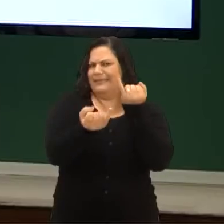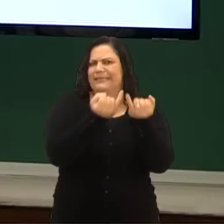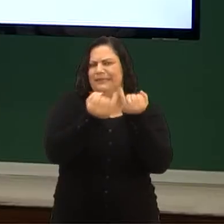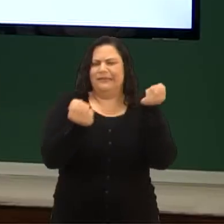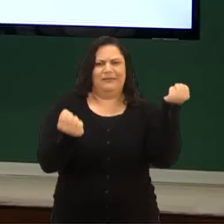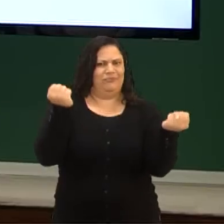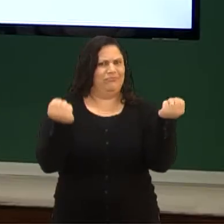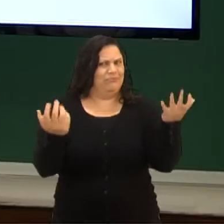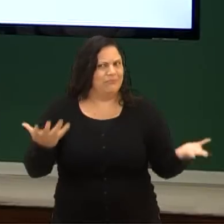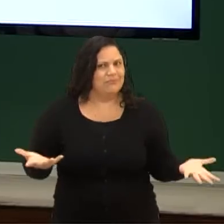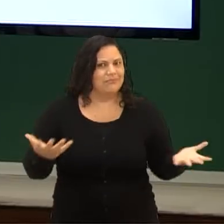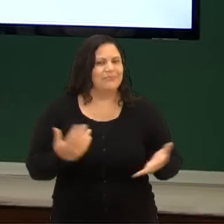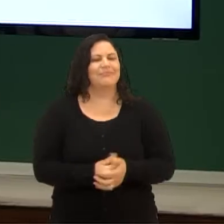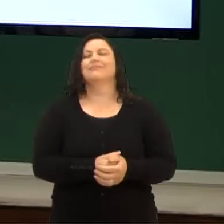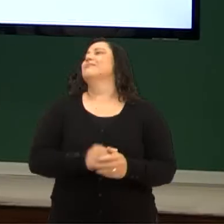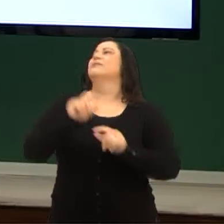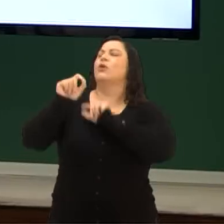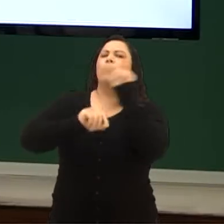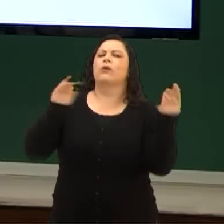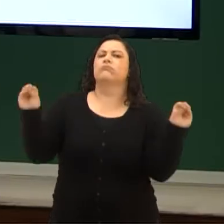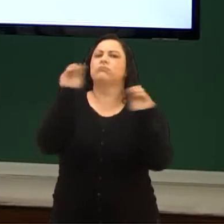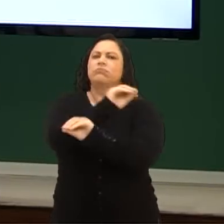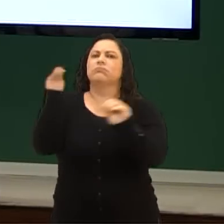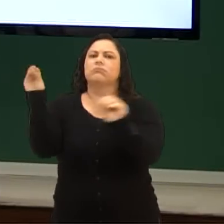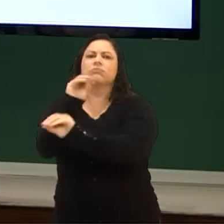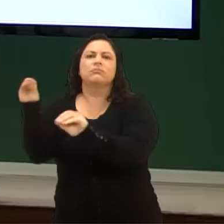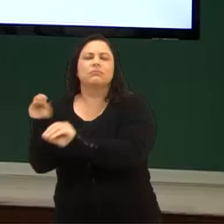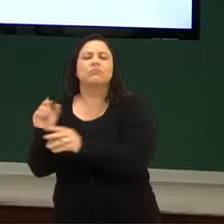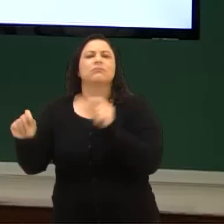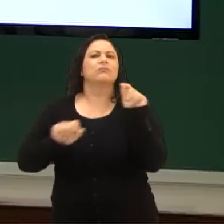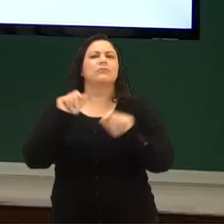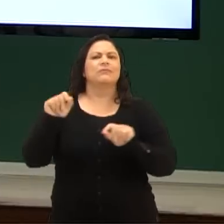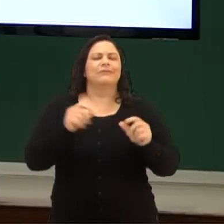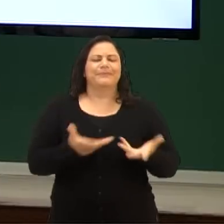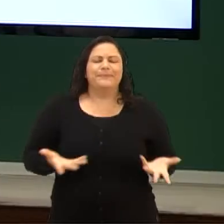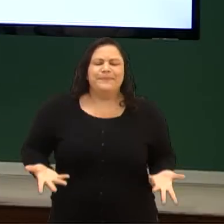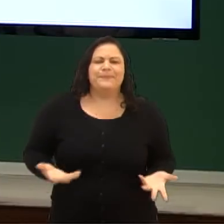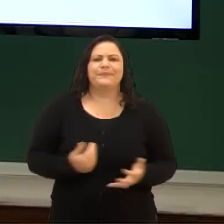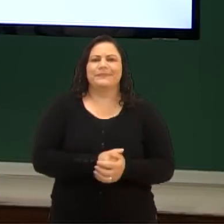A transposta da transposta? Transpostar